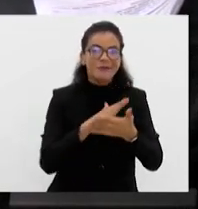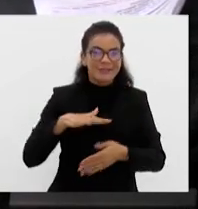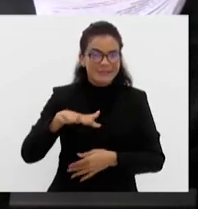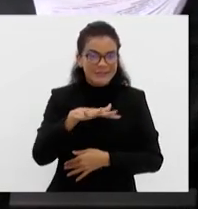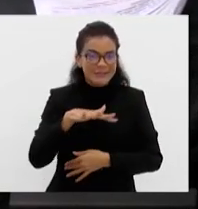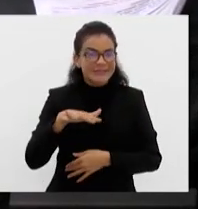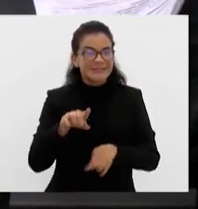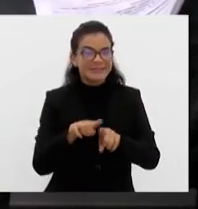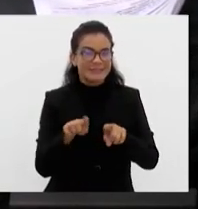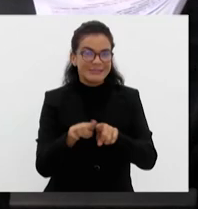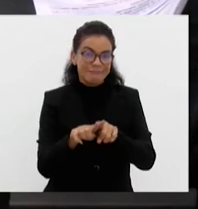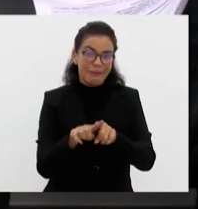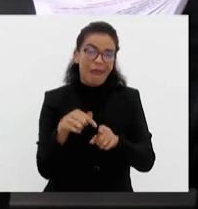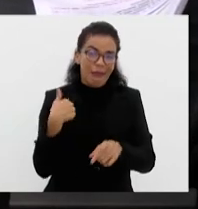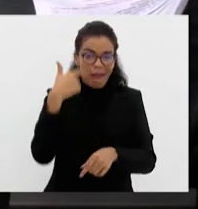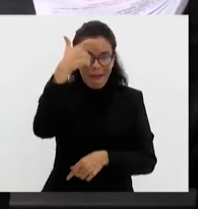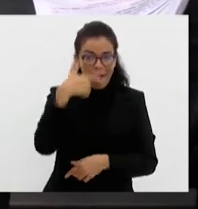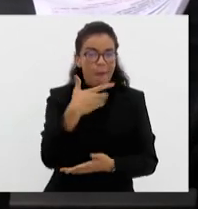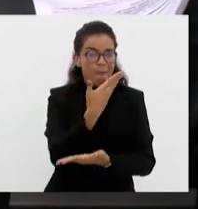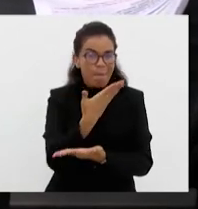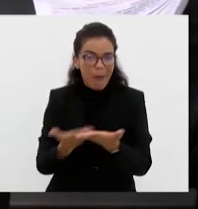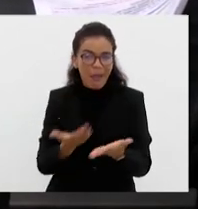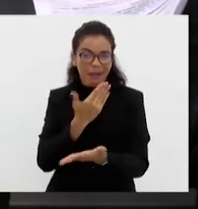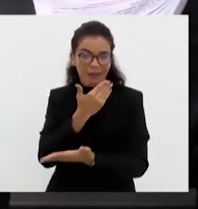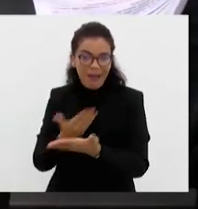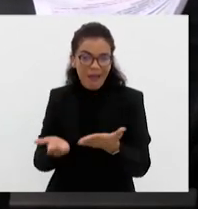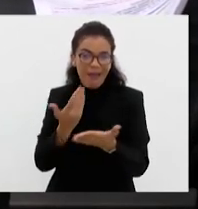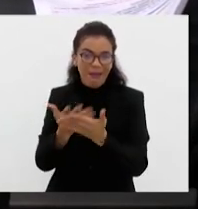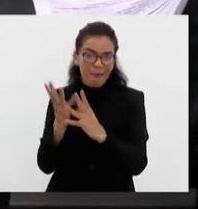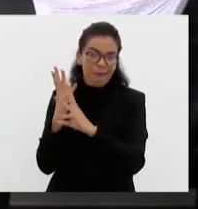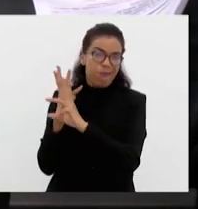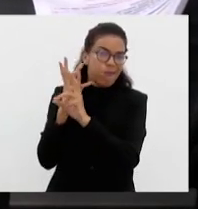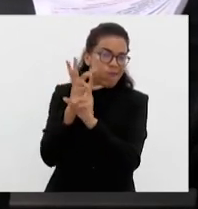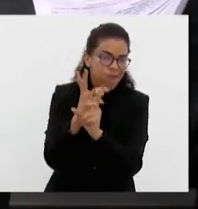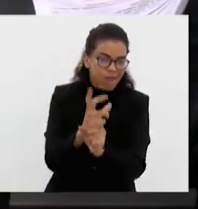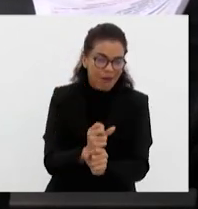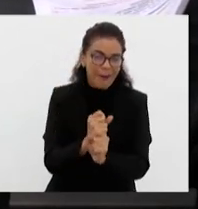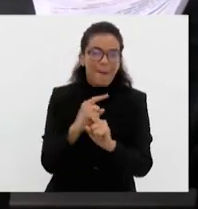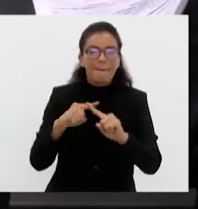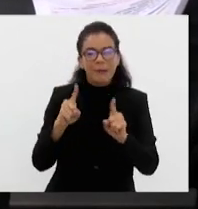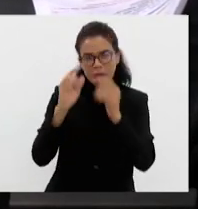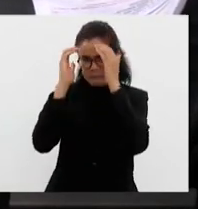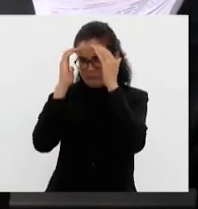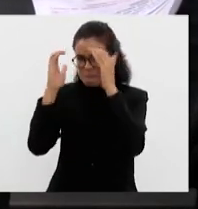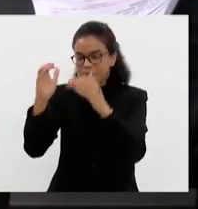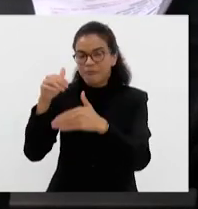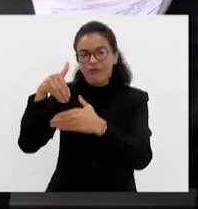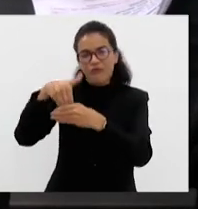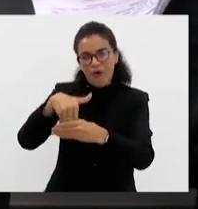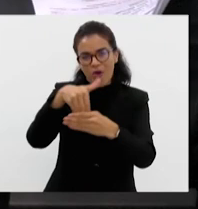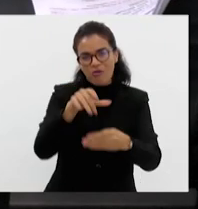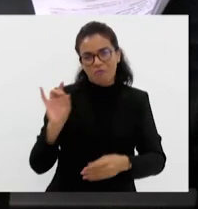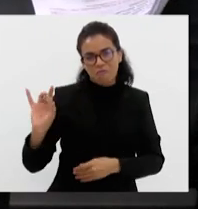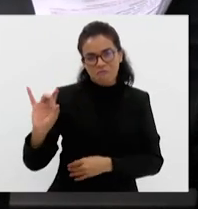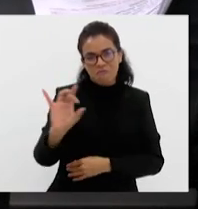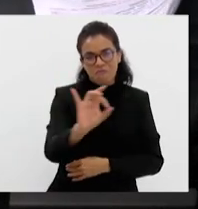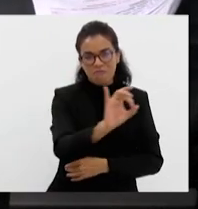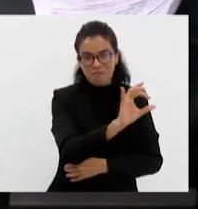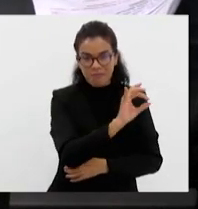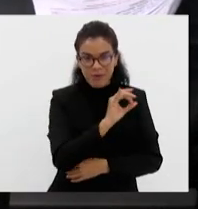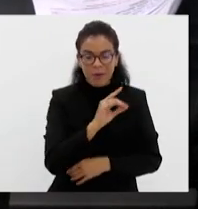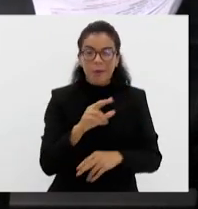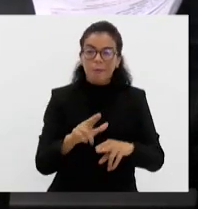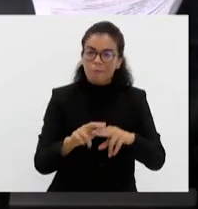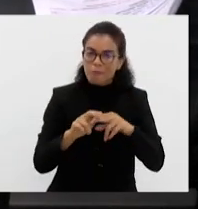inclusive, derrotado. Mas é o respeito ao voto de cada um. Então, eu louvo que a gente